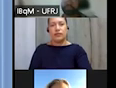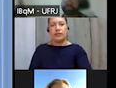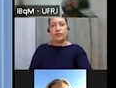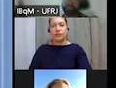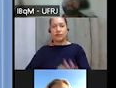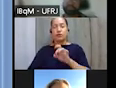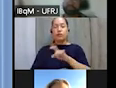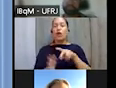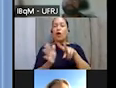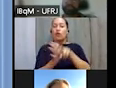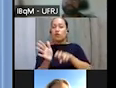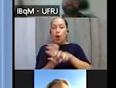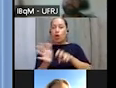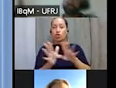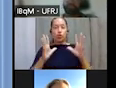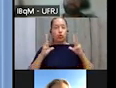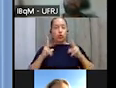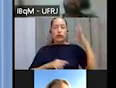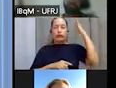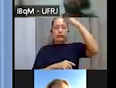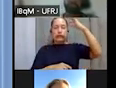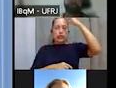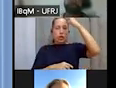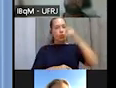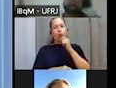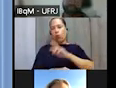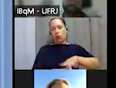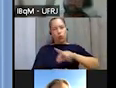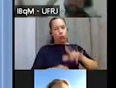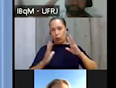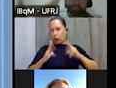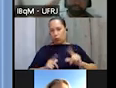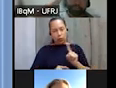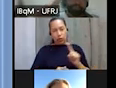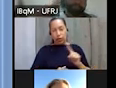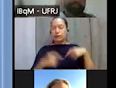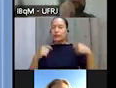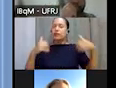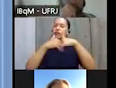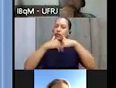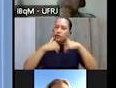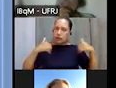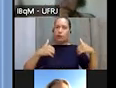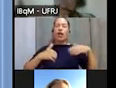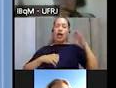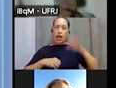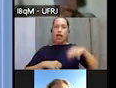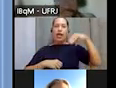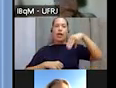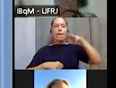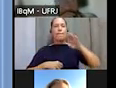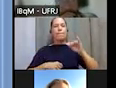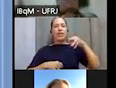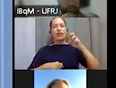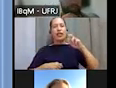é santo. Fóssil é rocha, fóssil é mineral. Então tem que desacralizar esse objeto que é de